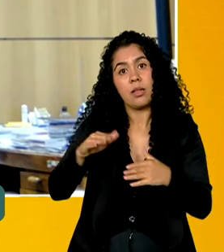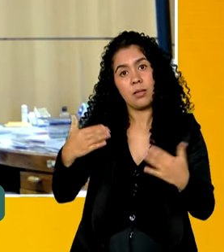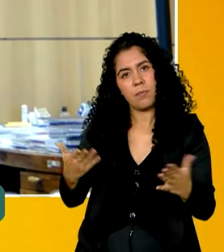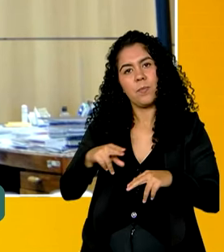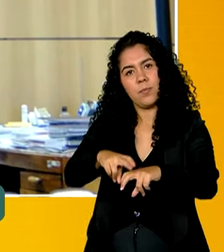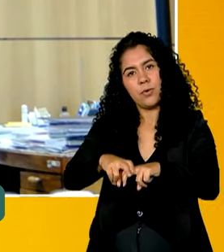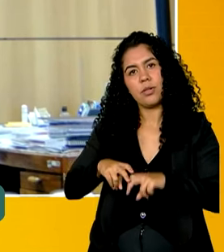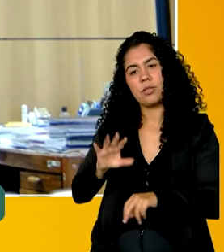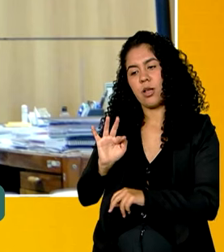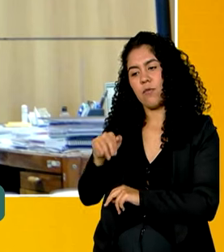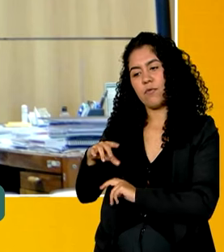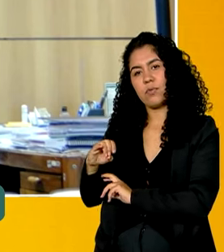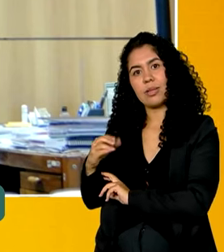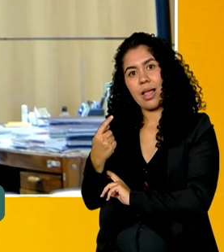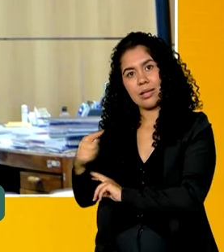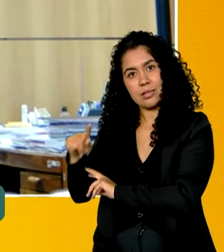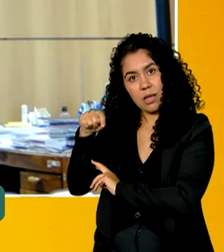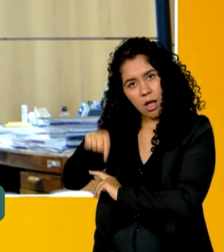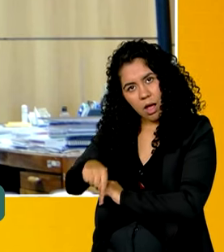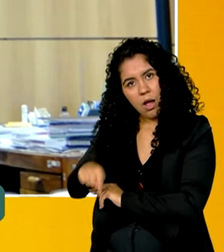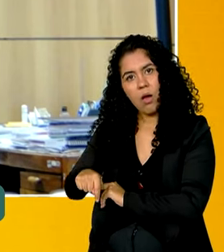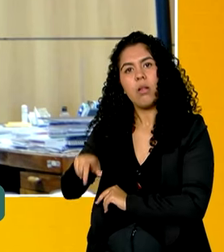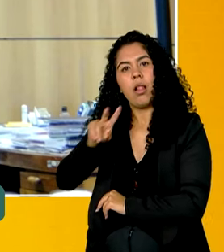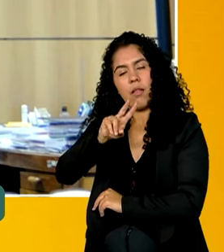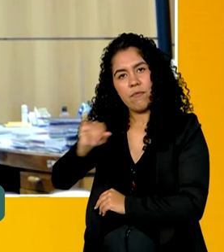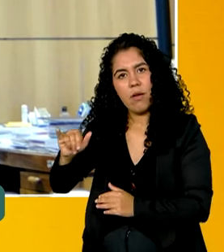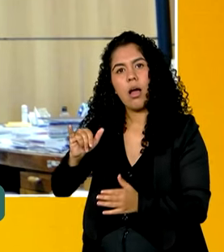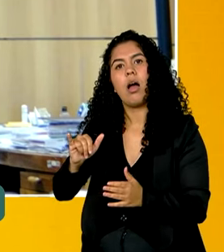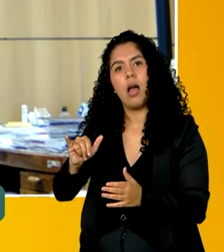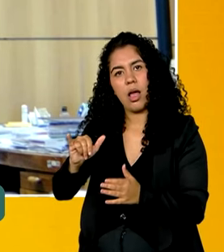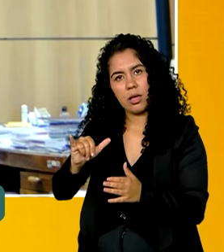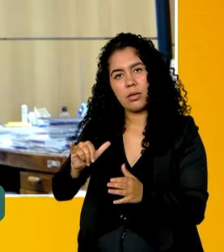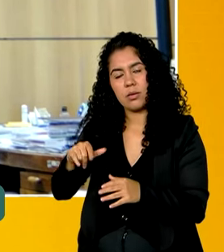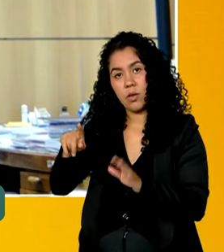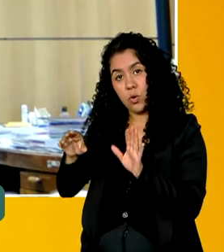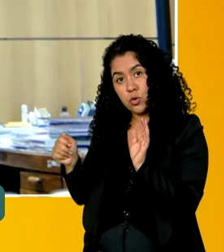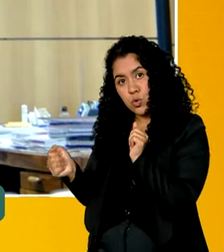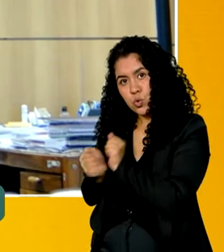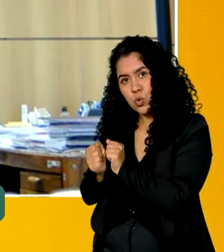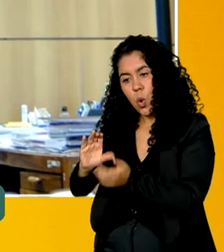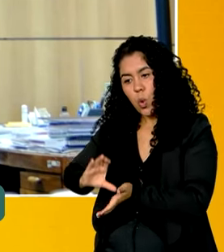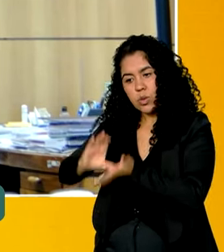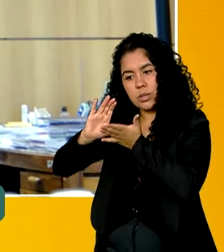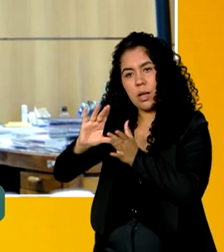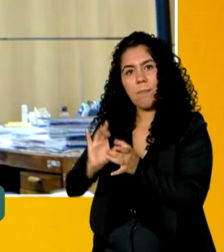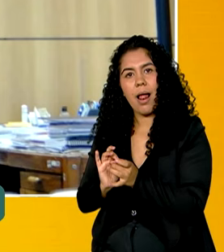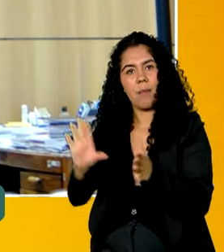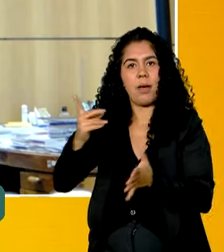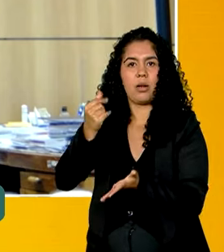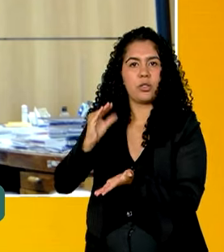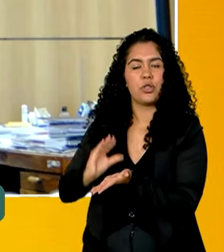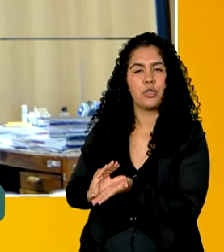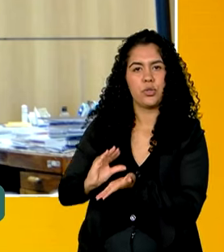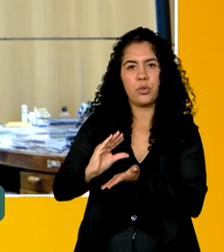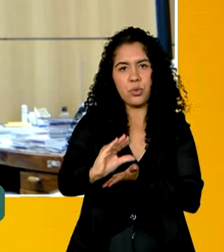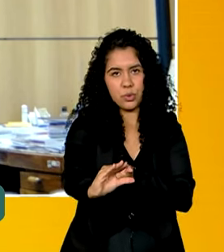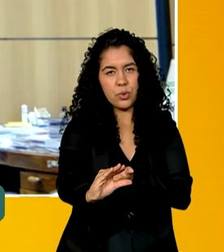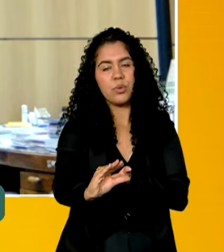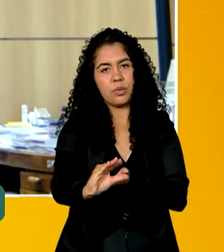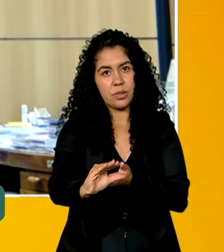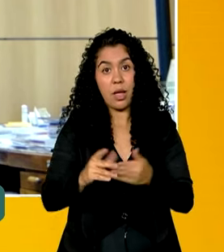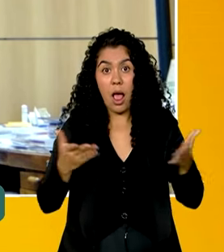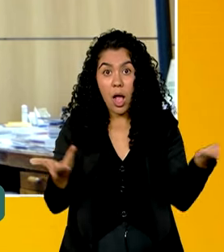Fundação vai submeter a aprovação do seu conselho para poder liberar esse recurso. Então, nós estamos nesse